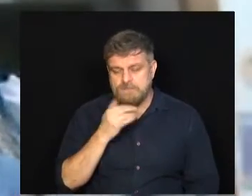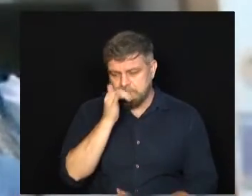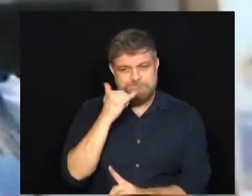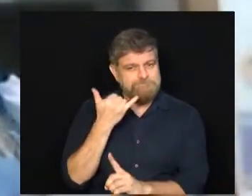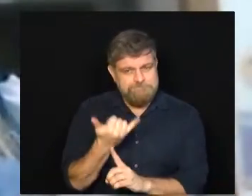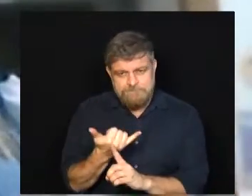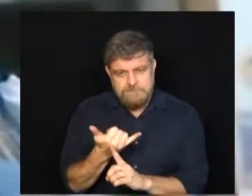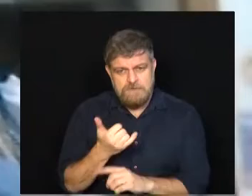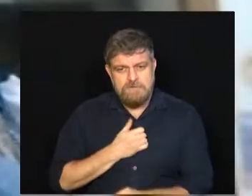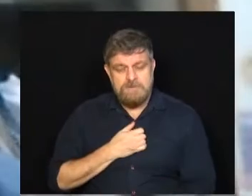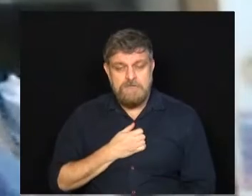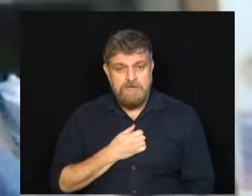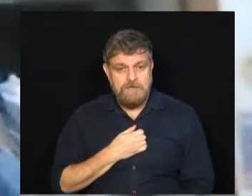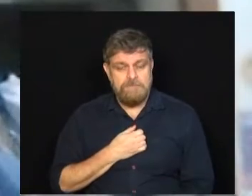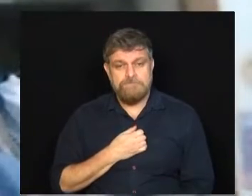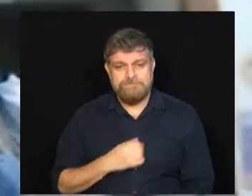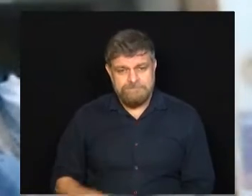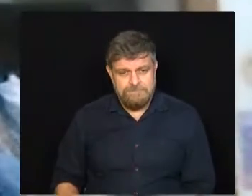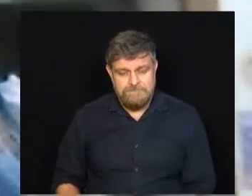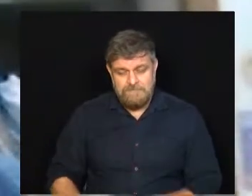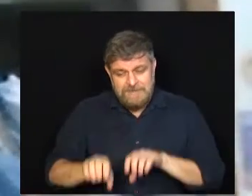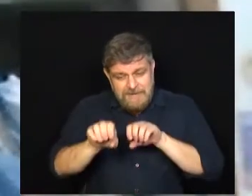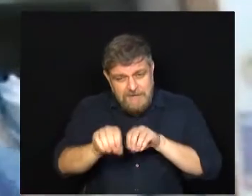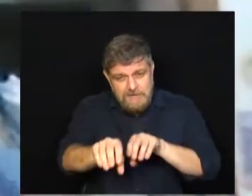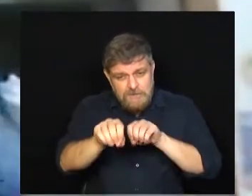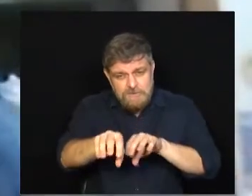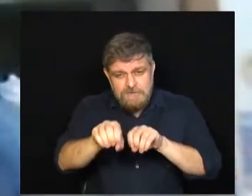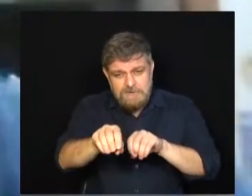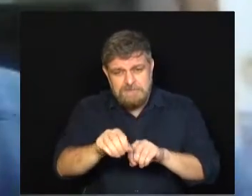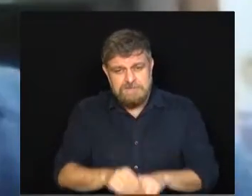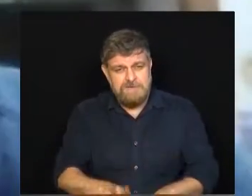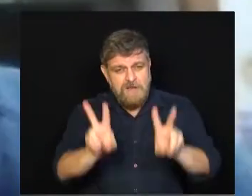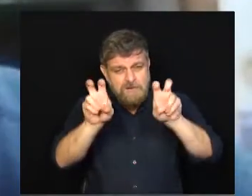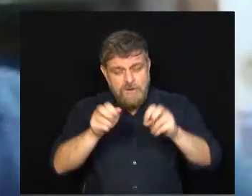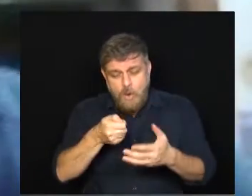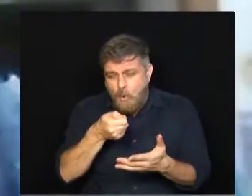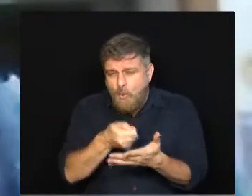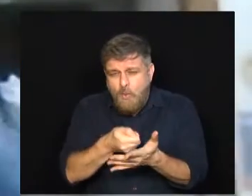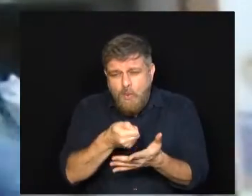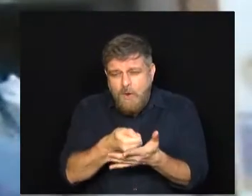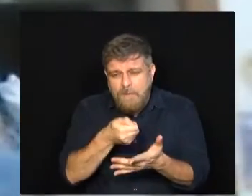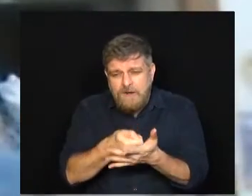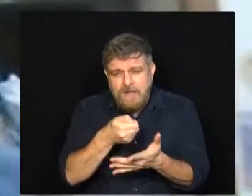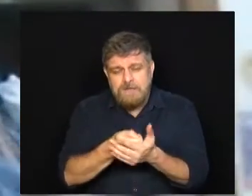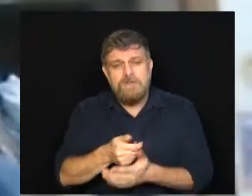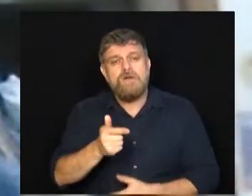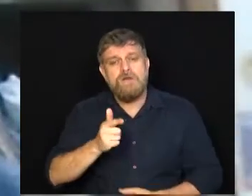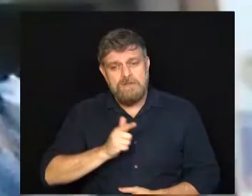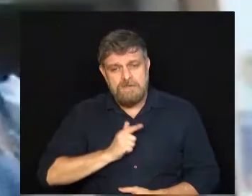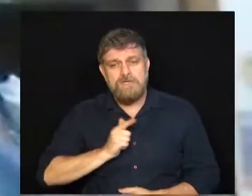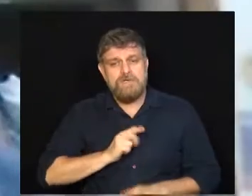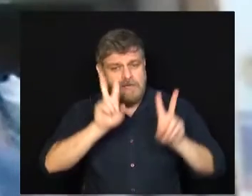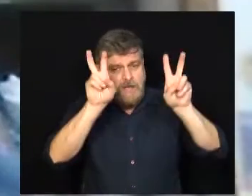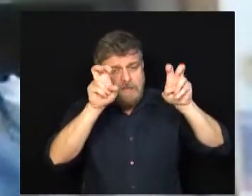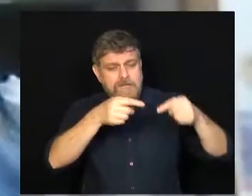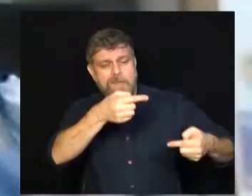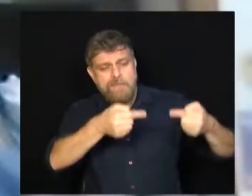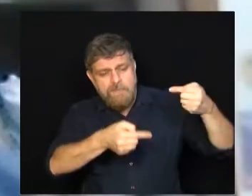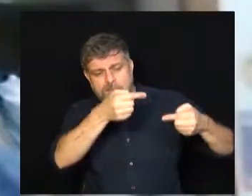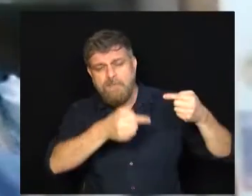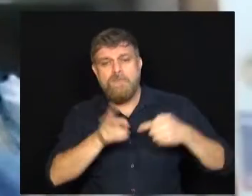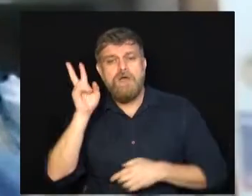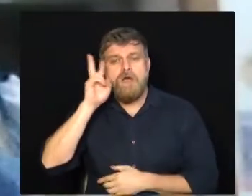orientação sexual. Então, a educação, ela obrigatoriamente tem que dialogar com essas questões. E relembrando